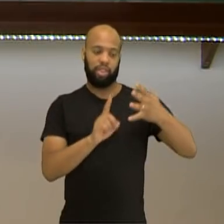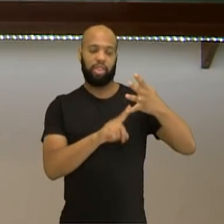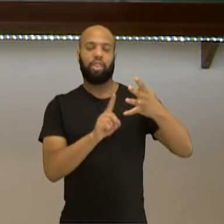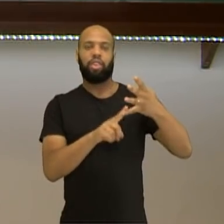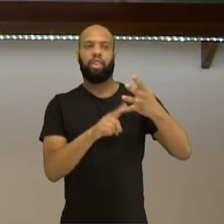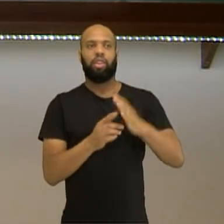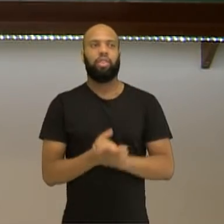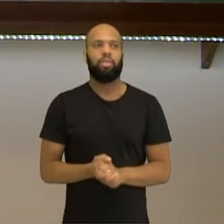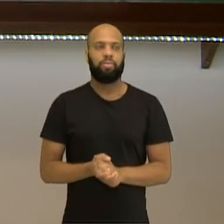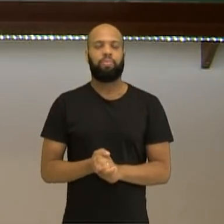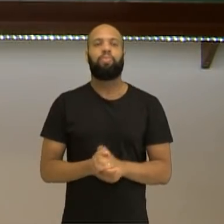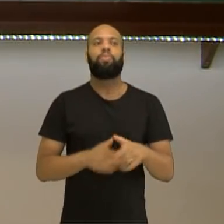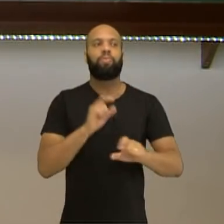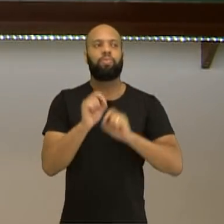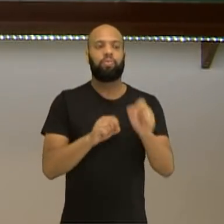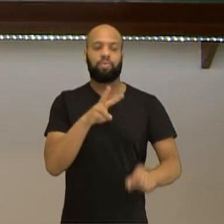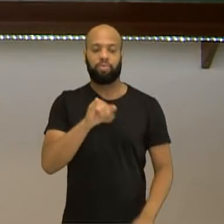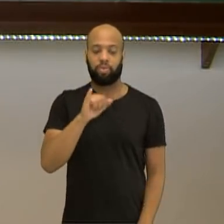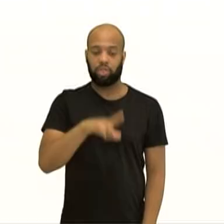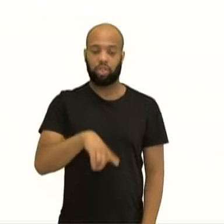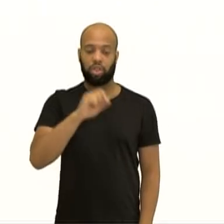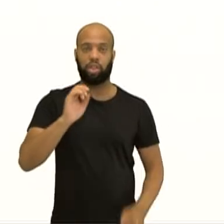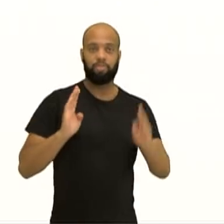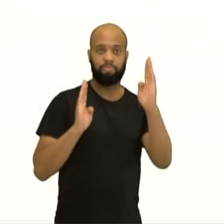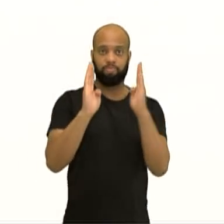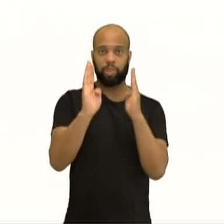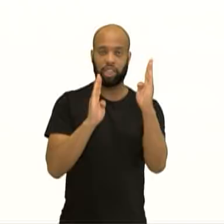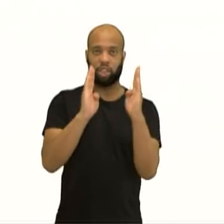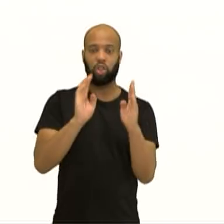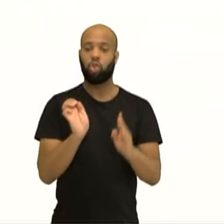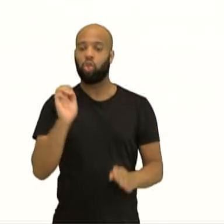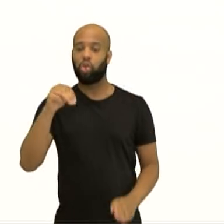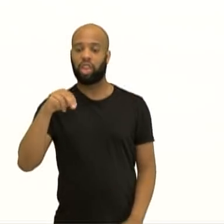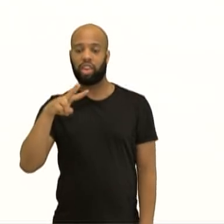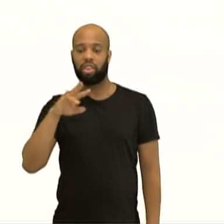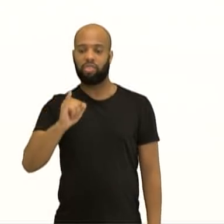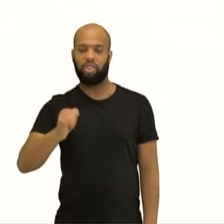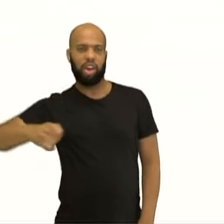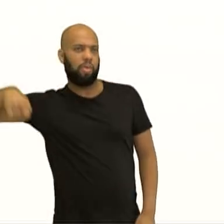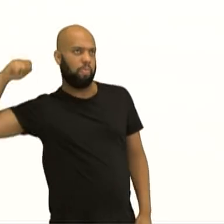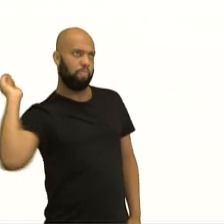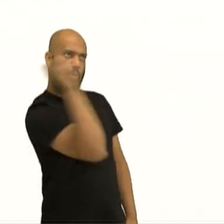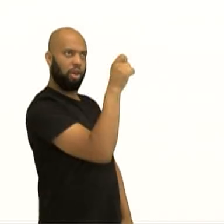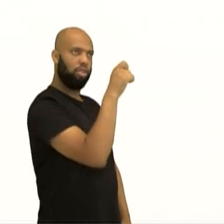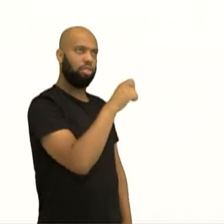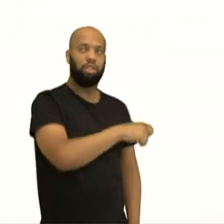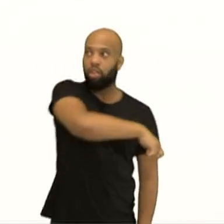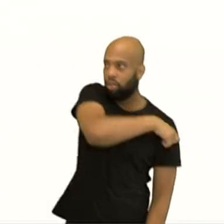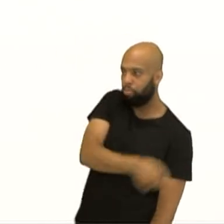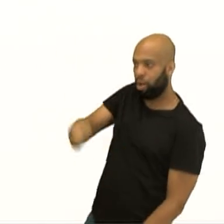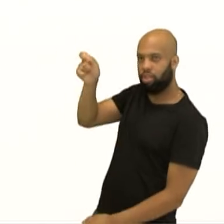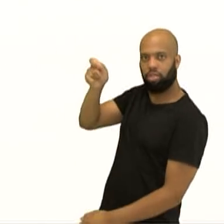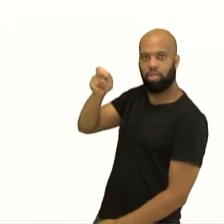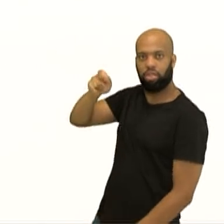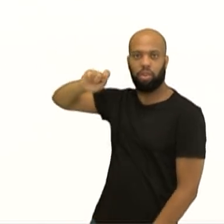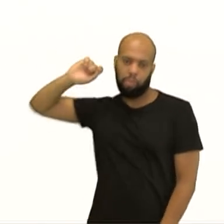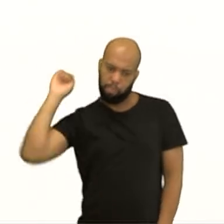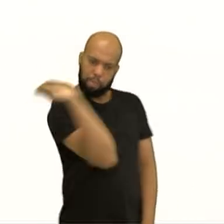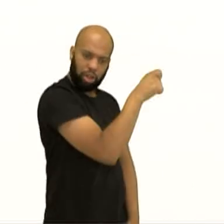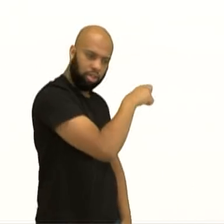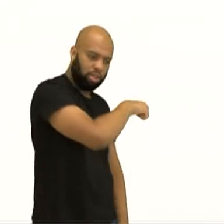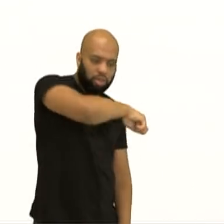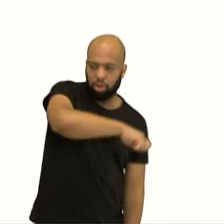especialista aí vai escolher durante o jogo quem que vai ser o atacante e quem que vai estar defendendo,